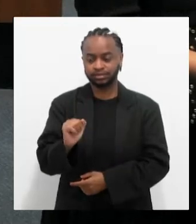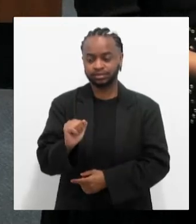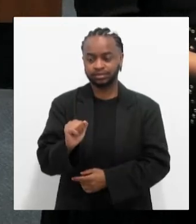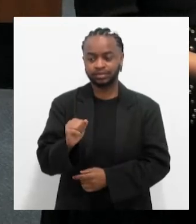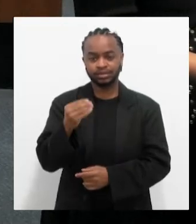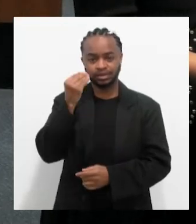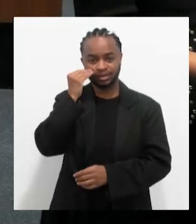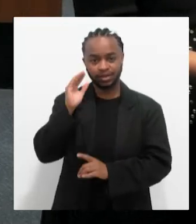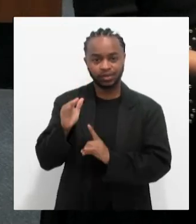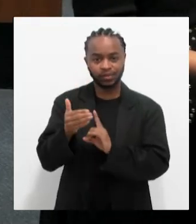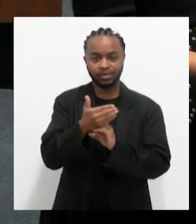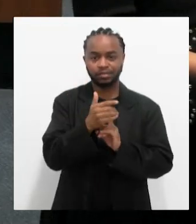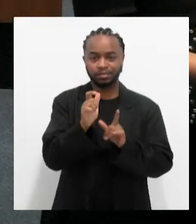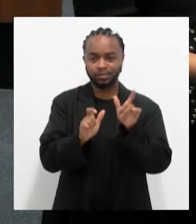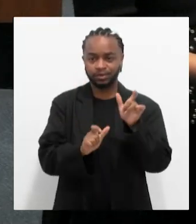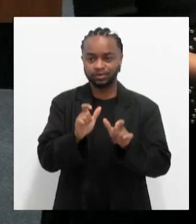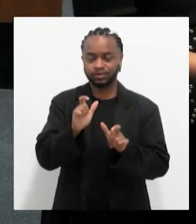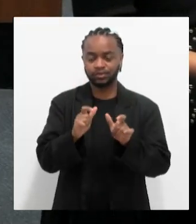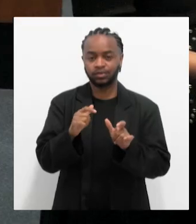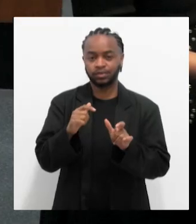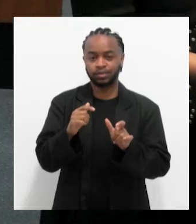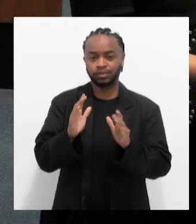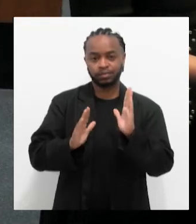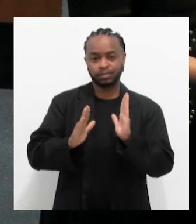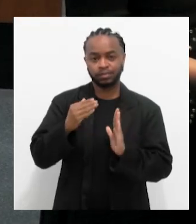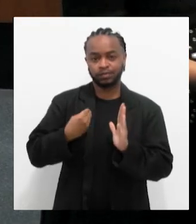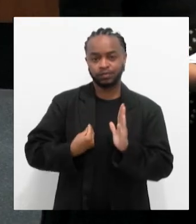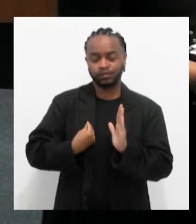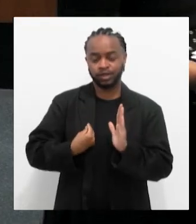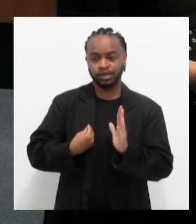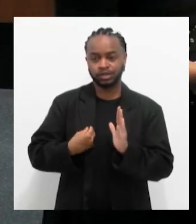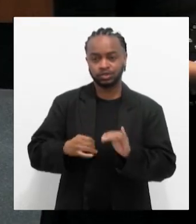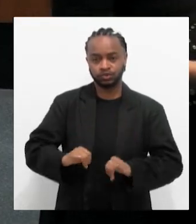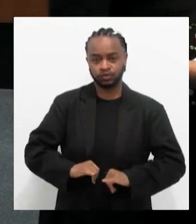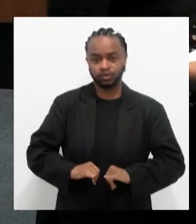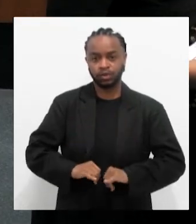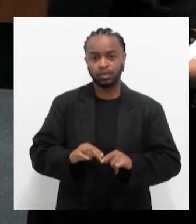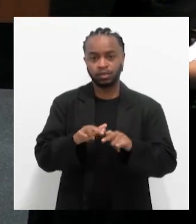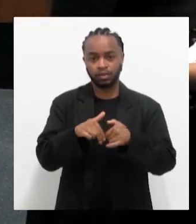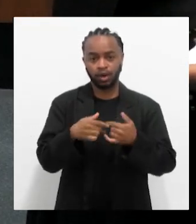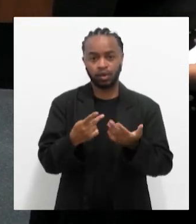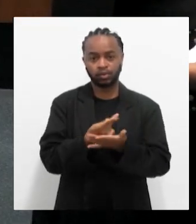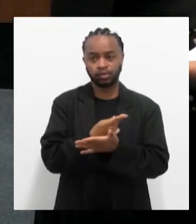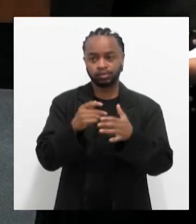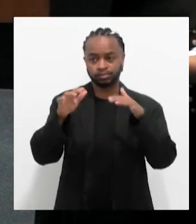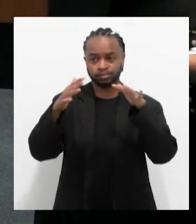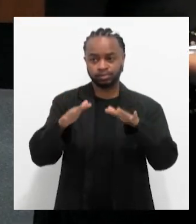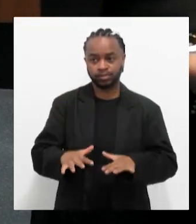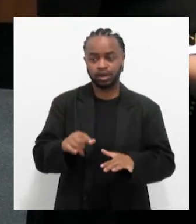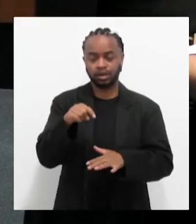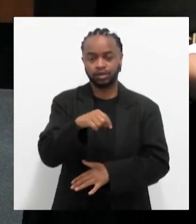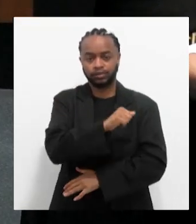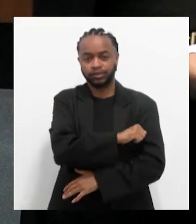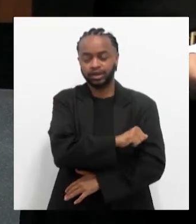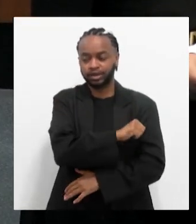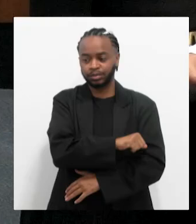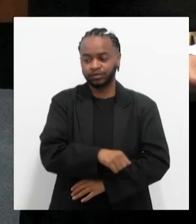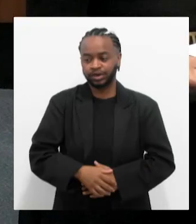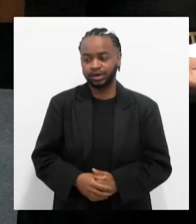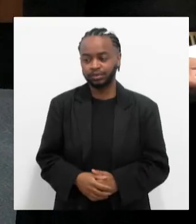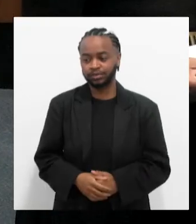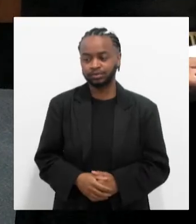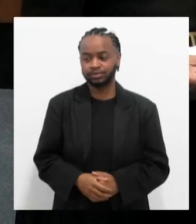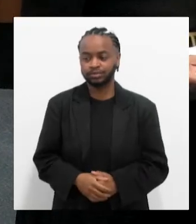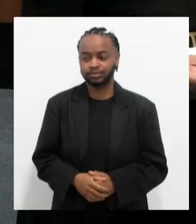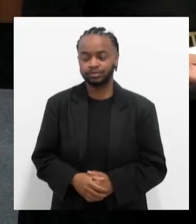acolher pessoas que estão passando por sofrimento, nesse caso, em decorrência de desastres e catástrofes no âmbito do Estado do Rio de Janeiro. Mas é